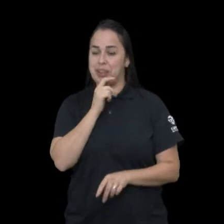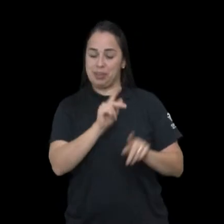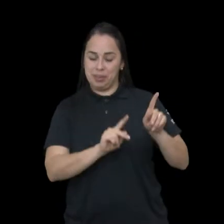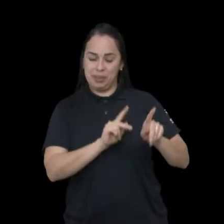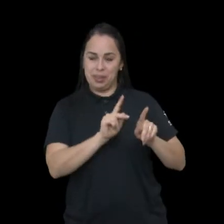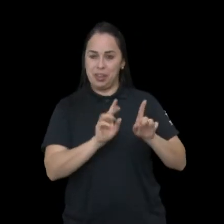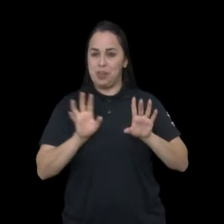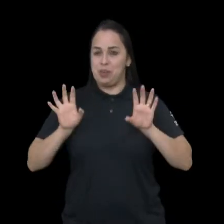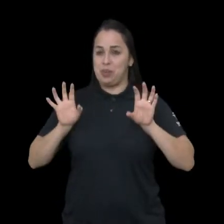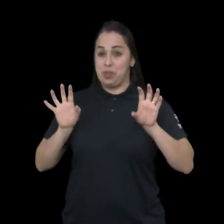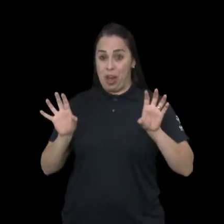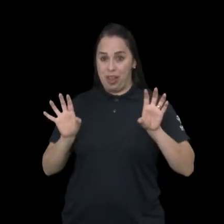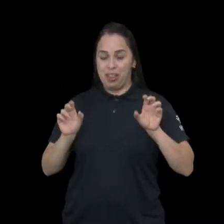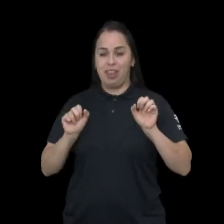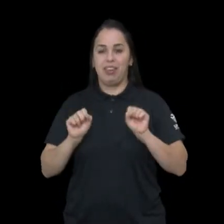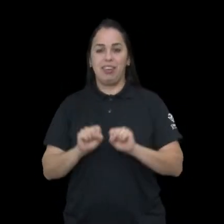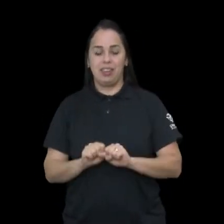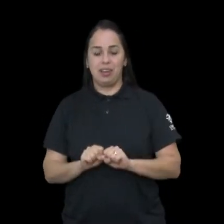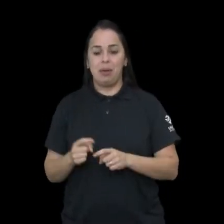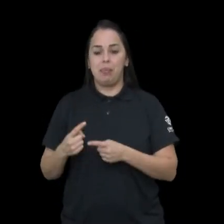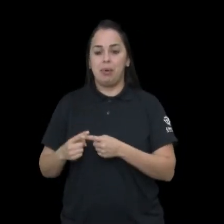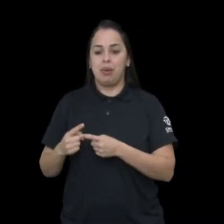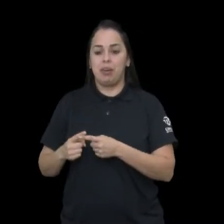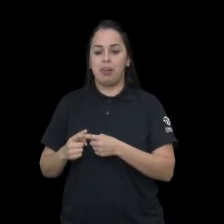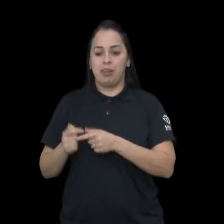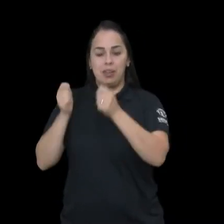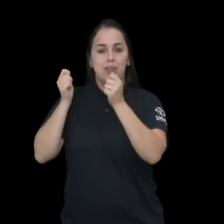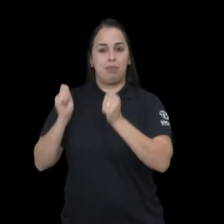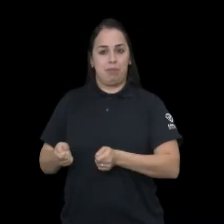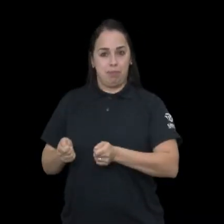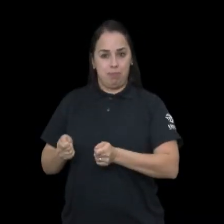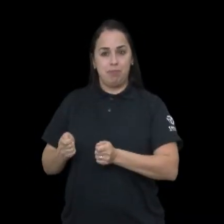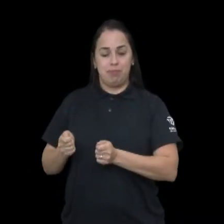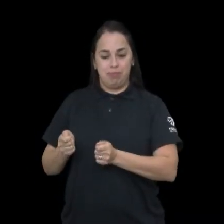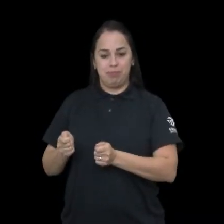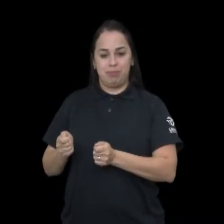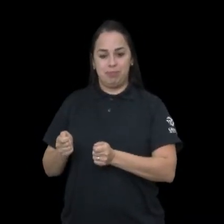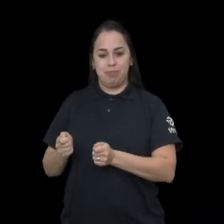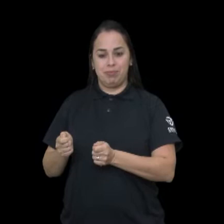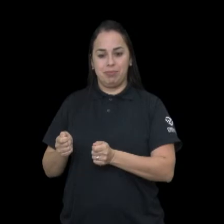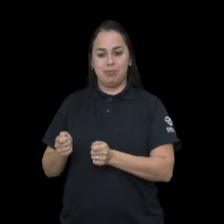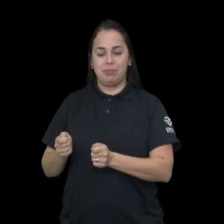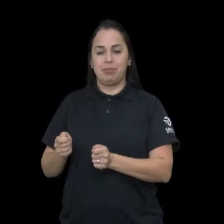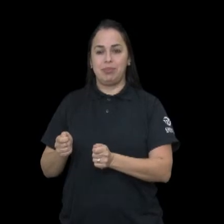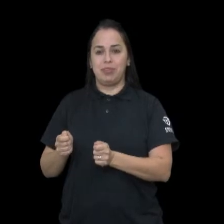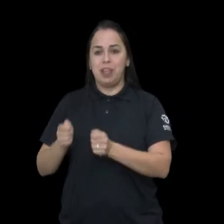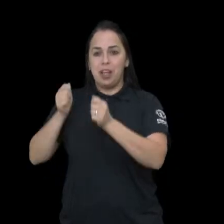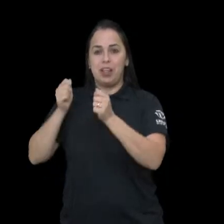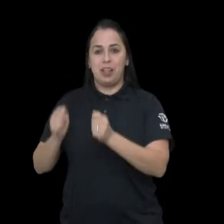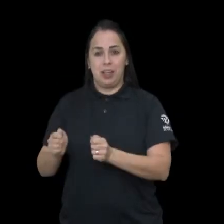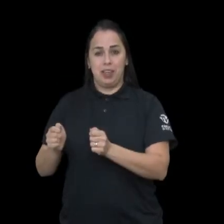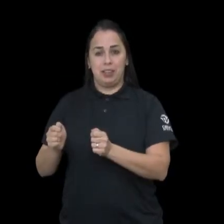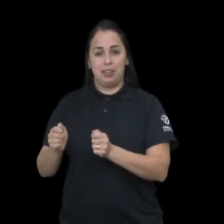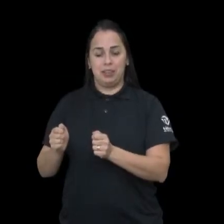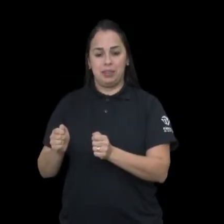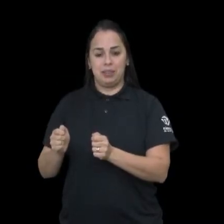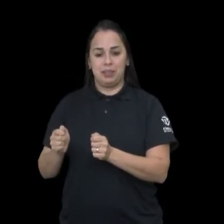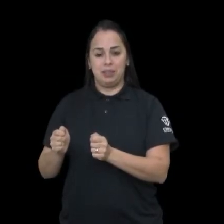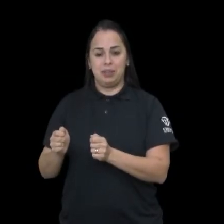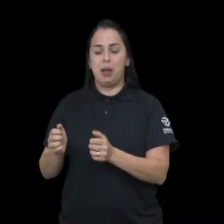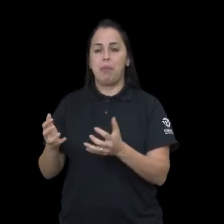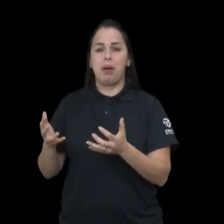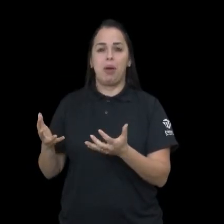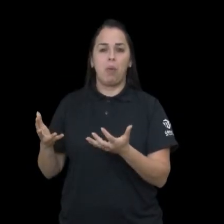ele, que ele parecia mais um inglês de estirpe, né, com uma